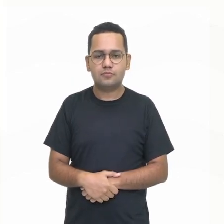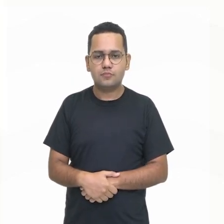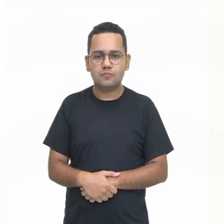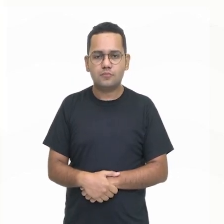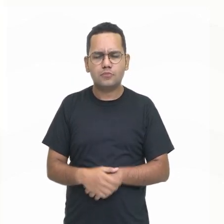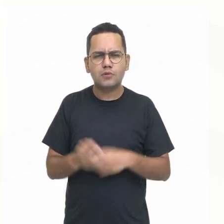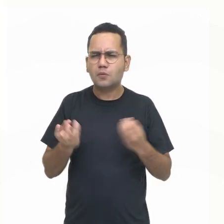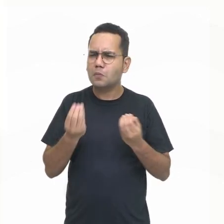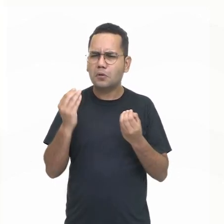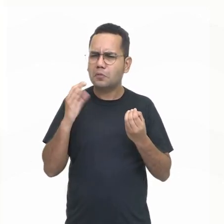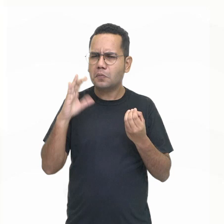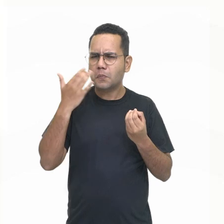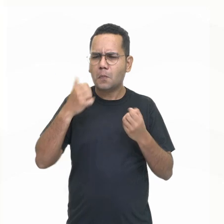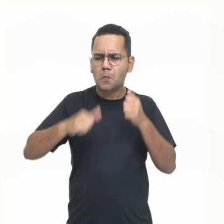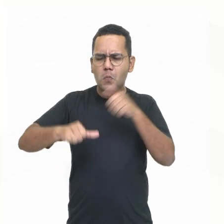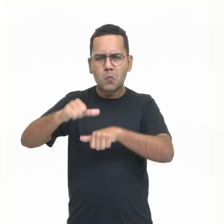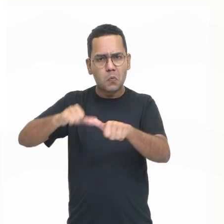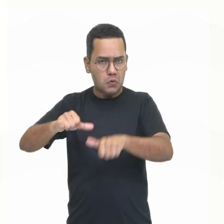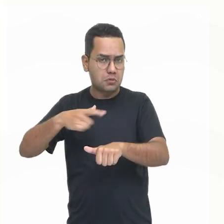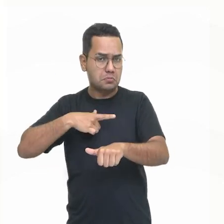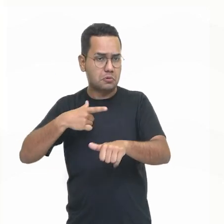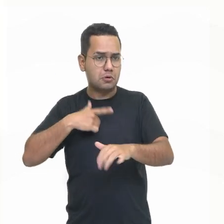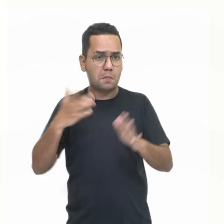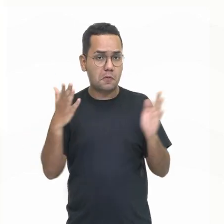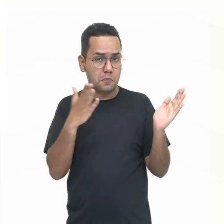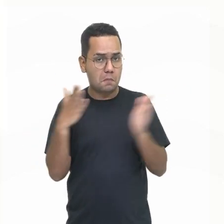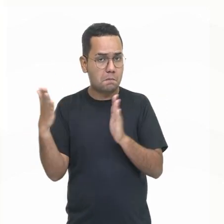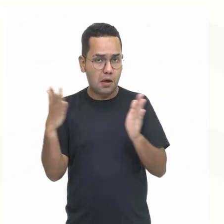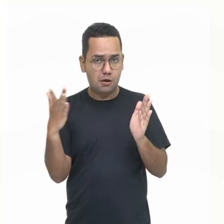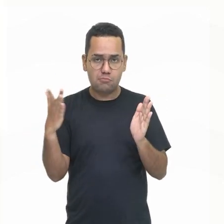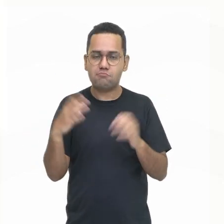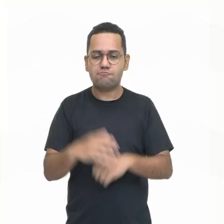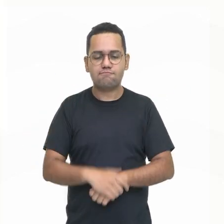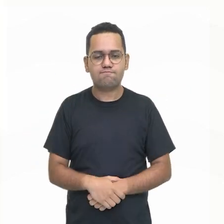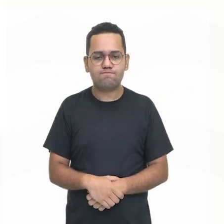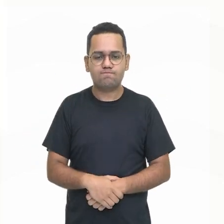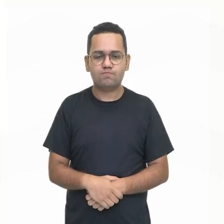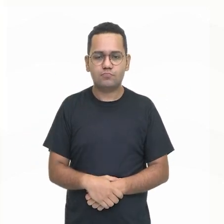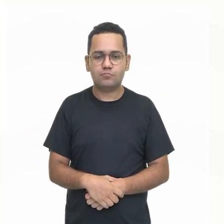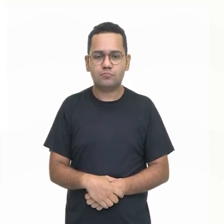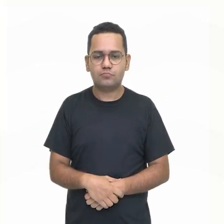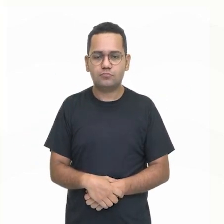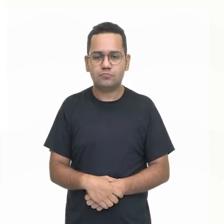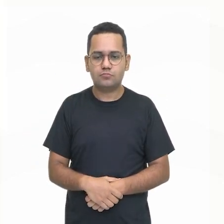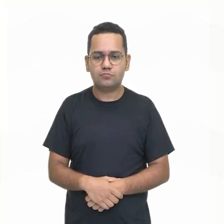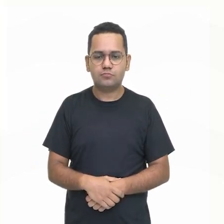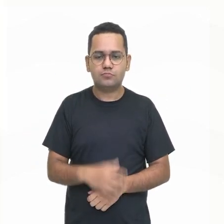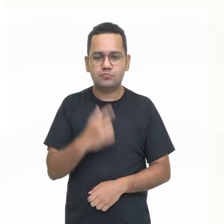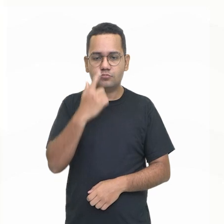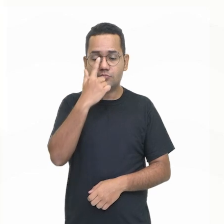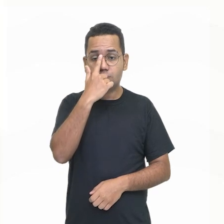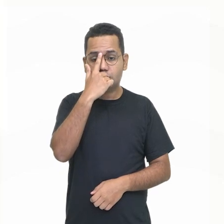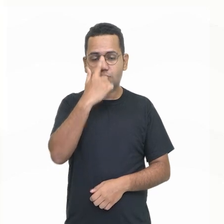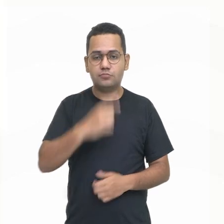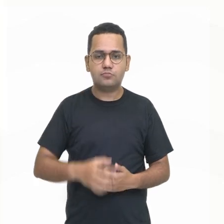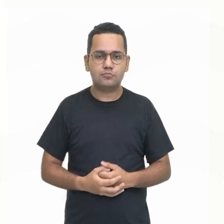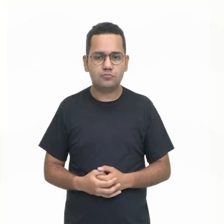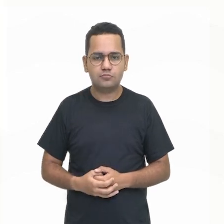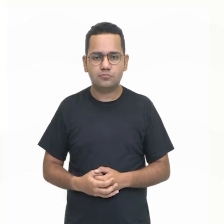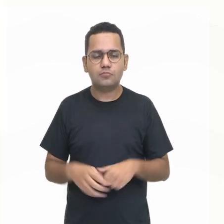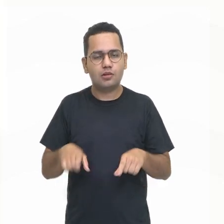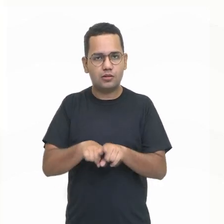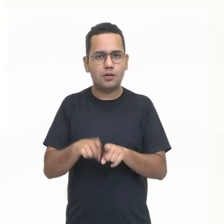mudanças, né, ao longo dos anos, certo? Eles são, assim como os fósseis,